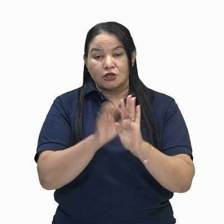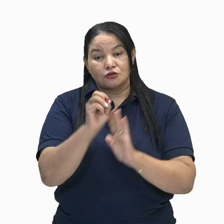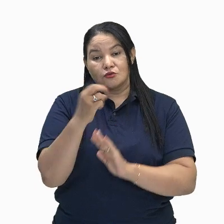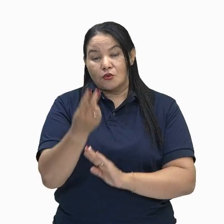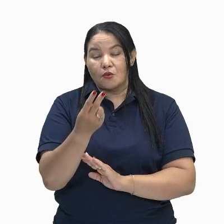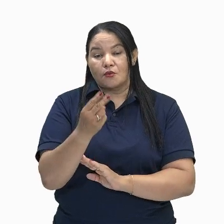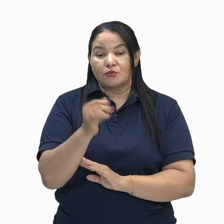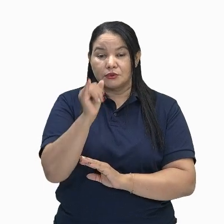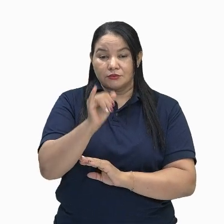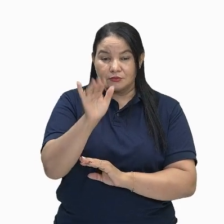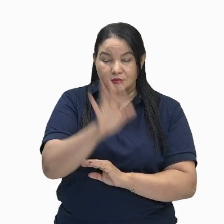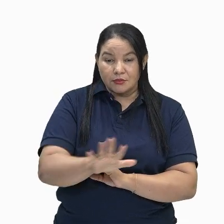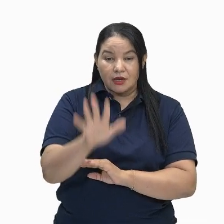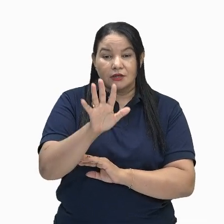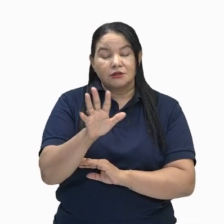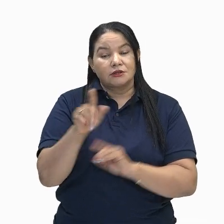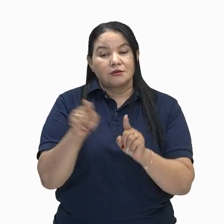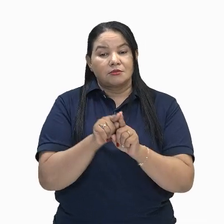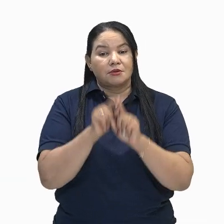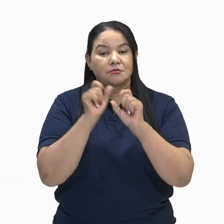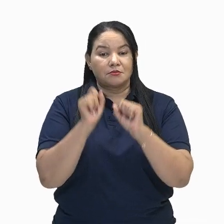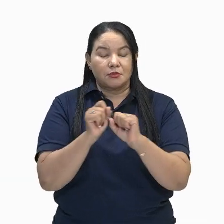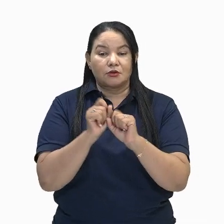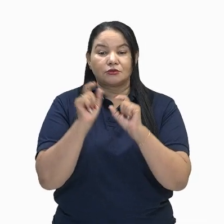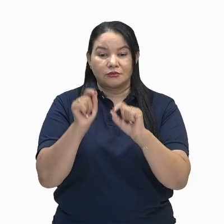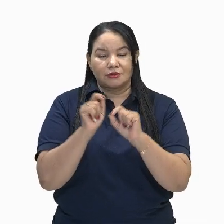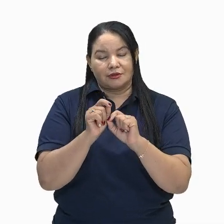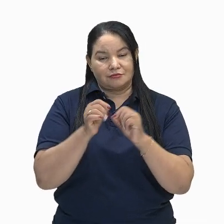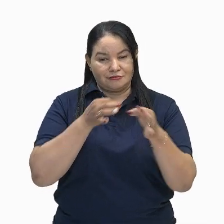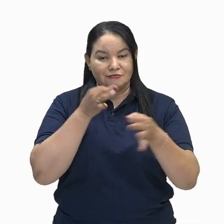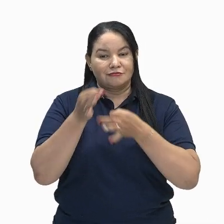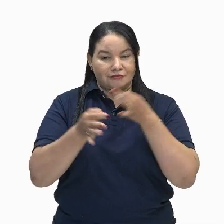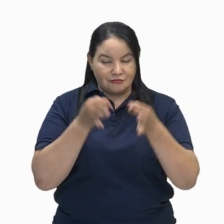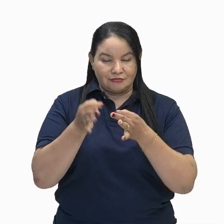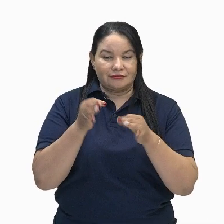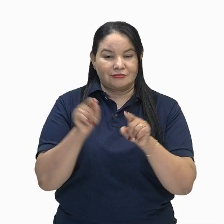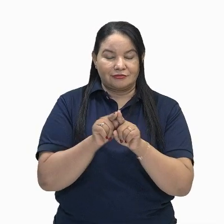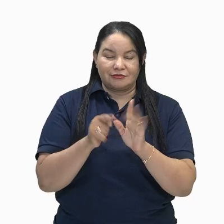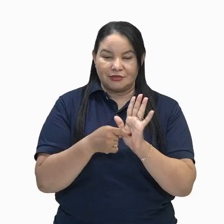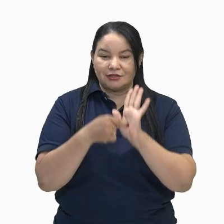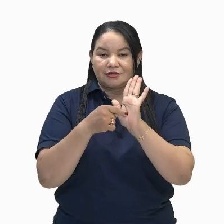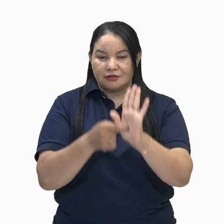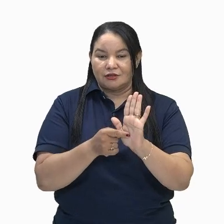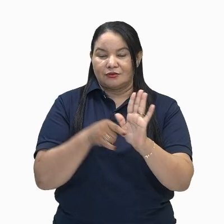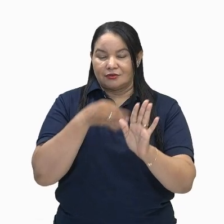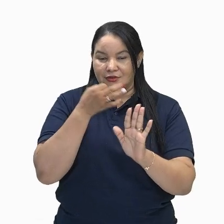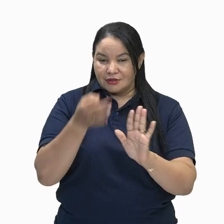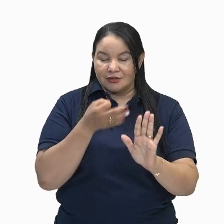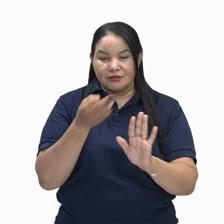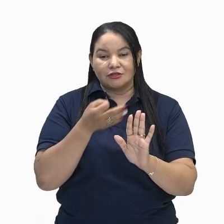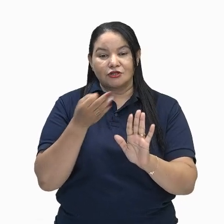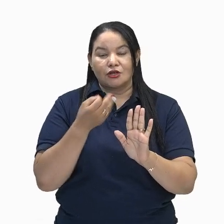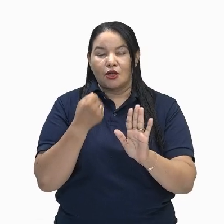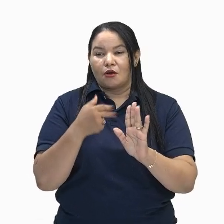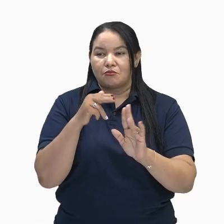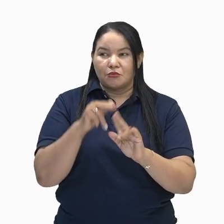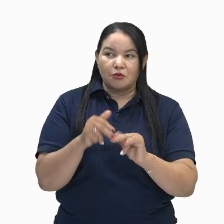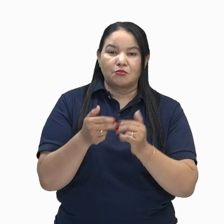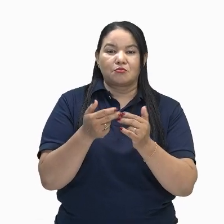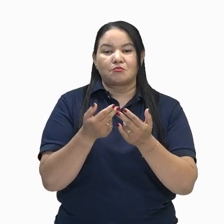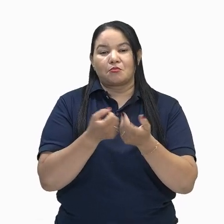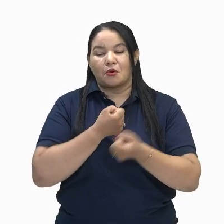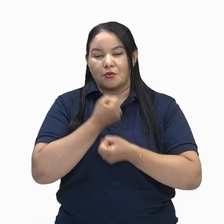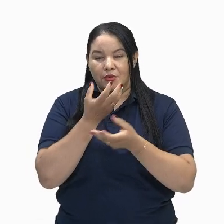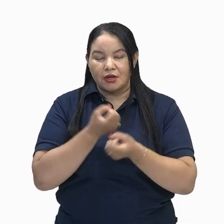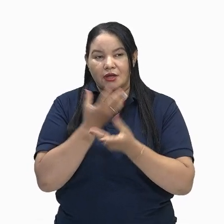imagem, né, podendo até o quê? Fazer uma crítica, né? Pode apresentar uma crítica a respeito de um poema, a respeito de